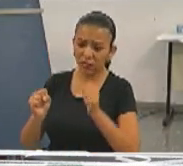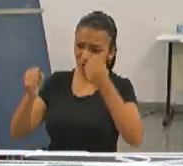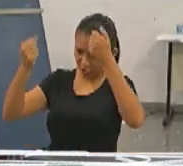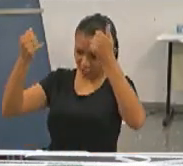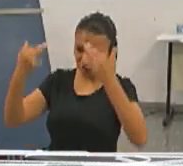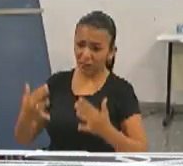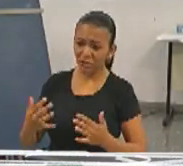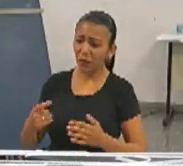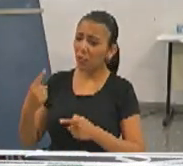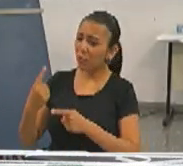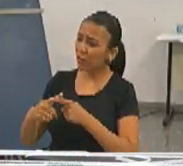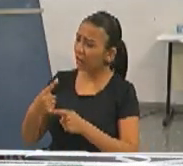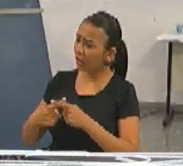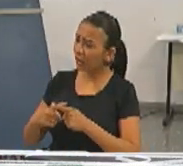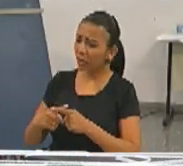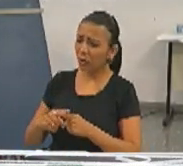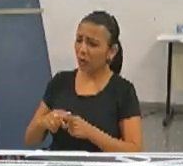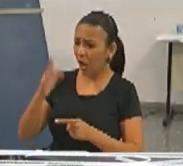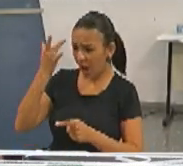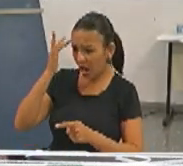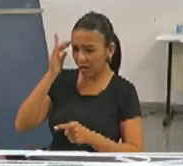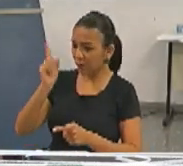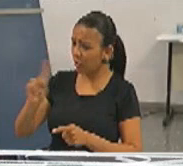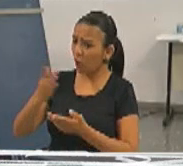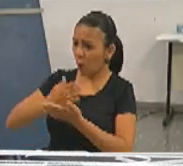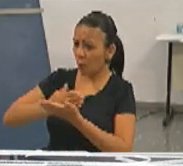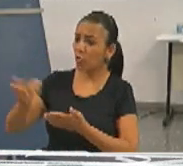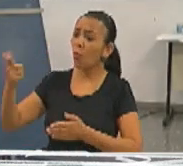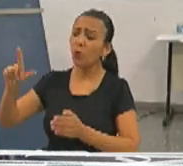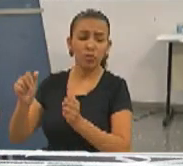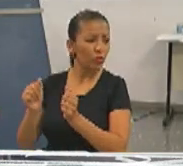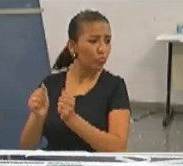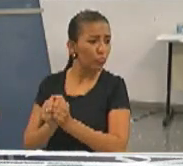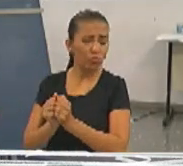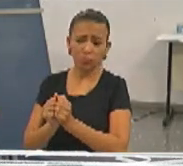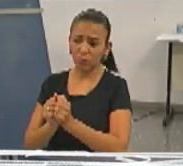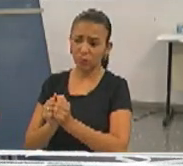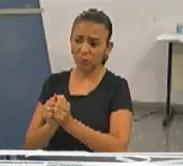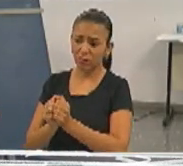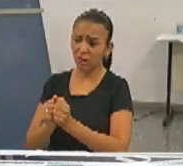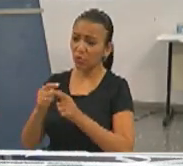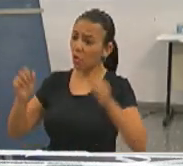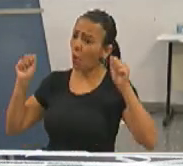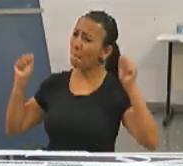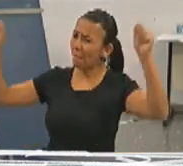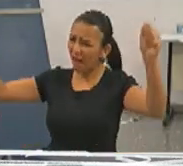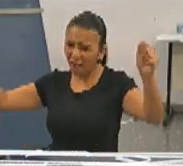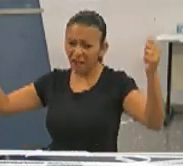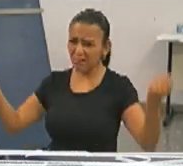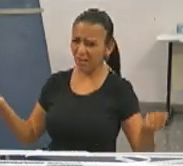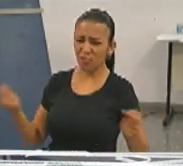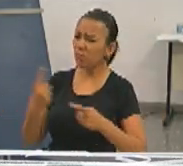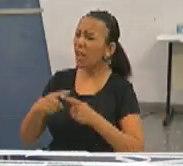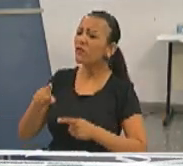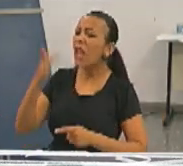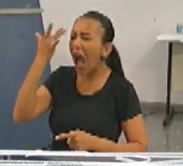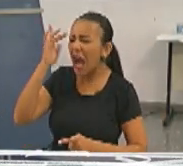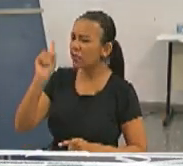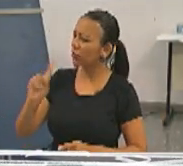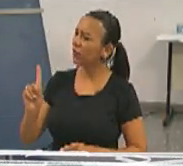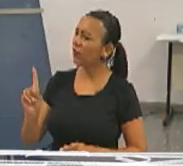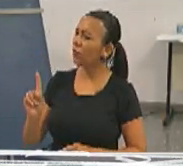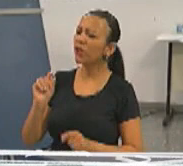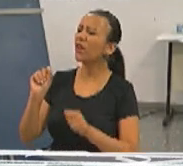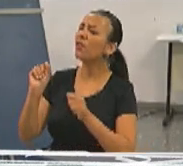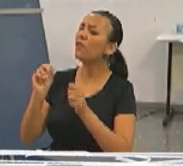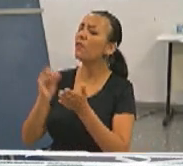Por que que você acha que a gente não começou junto com as outras chapas? Por causa dos banners? Por causa dos cavaletes?